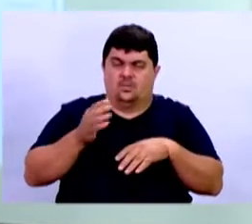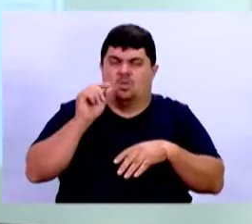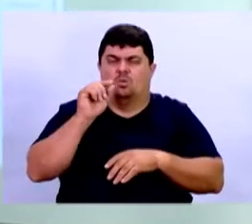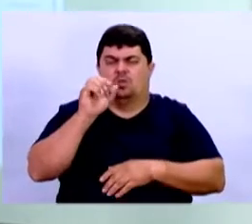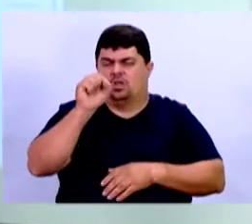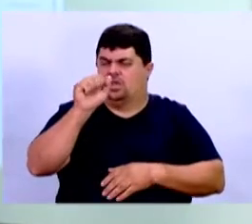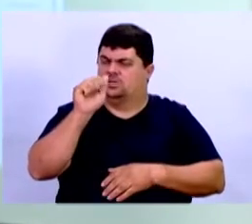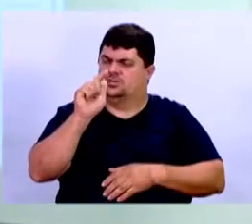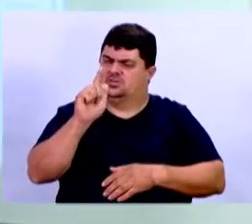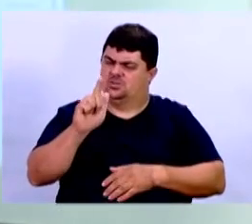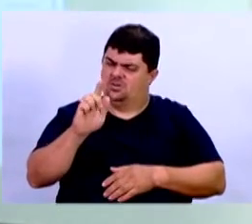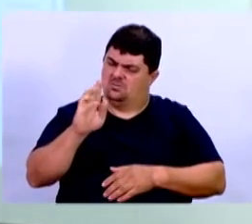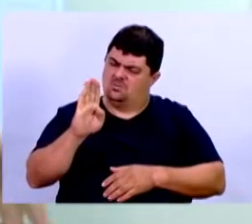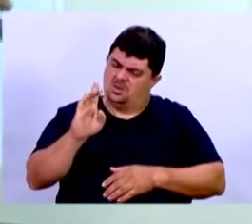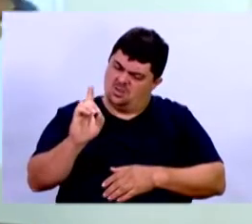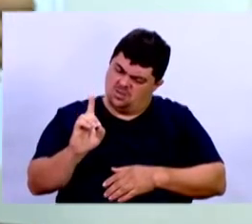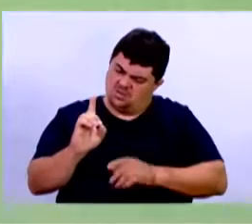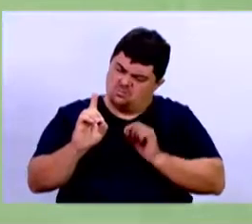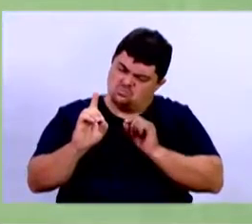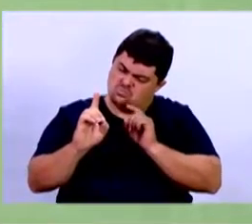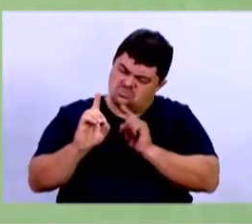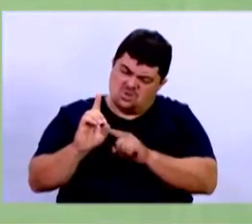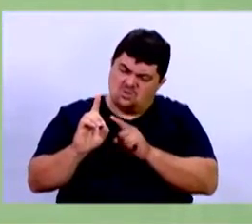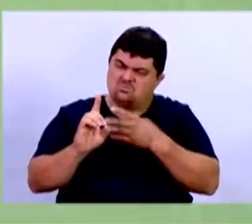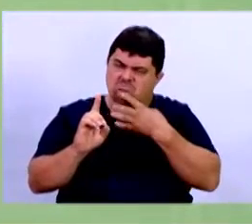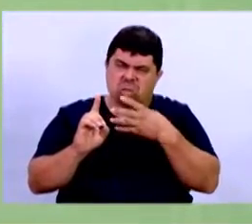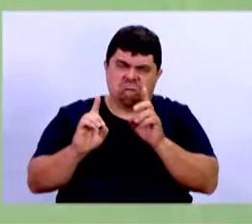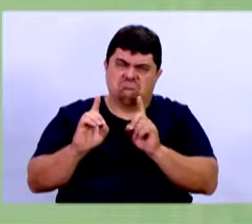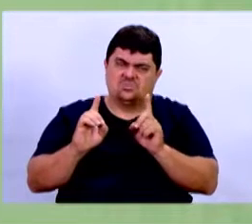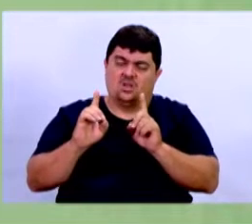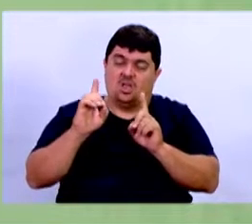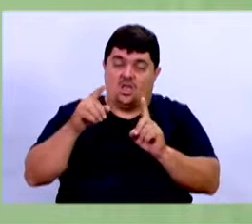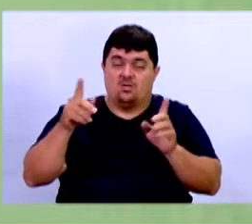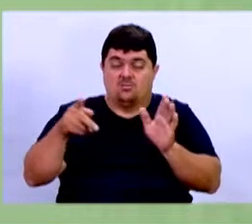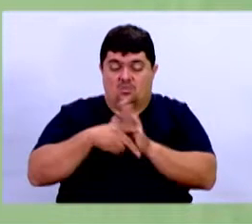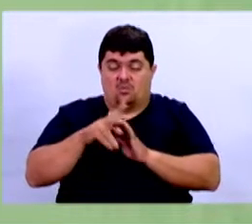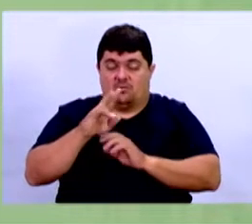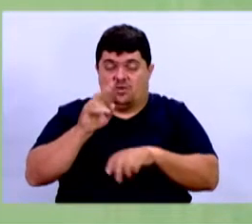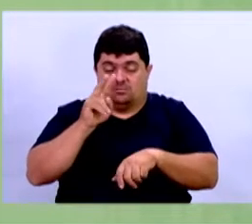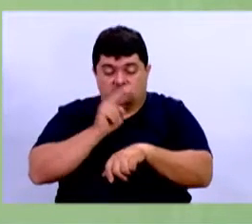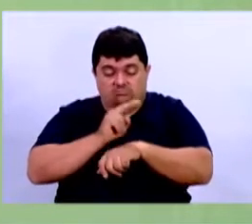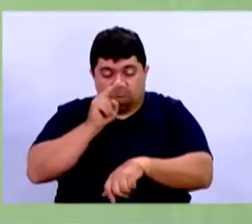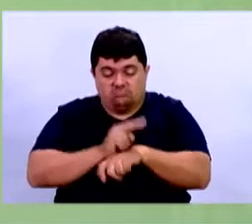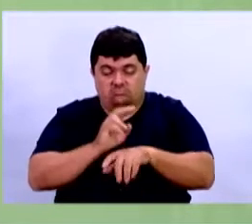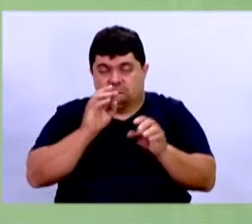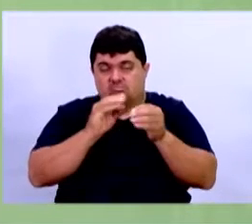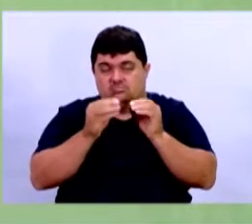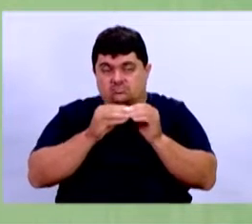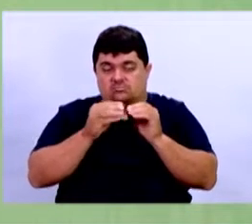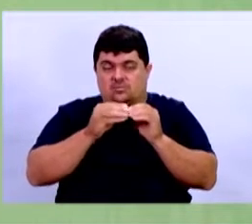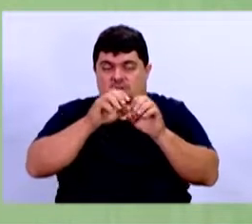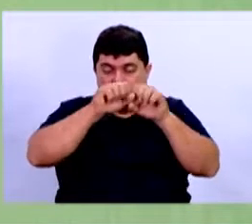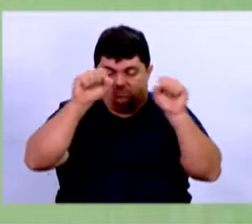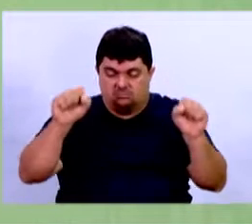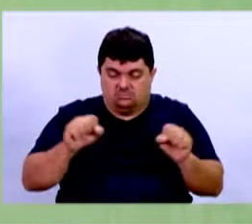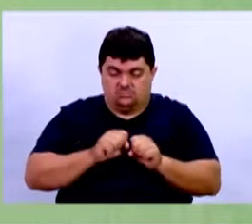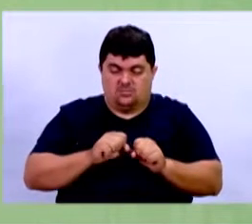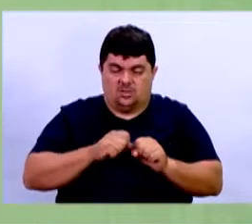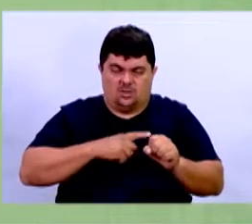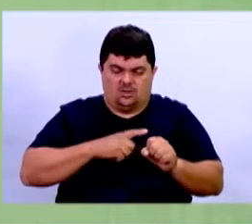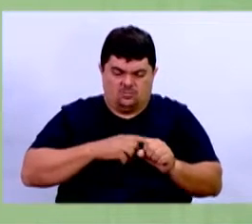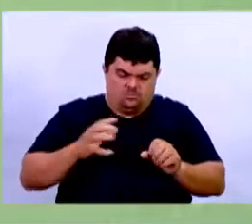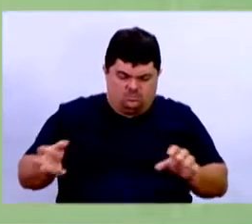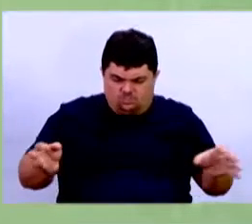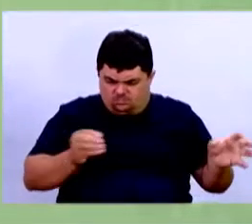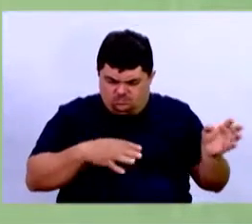é um SGBD? O que se trata um SGBD? Ele é um sistema gerenciador de banco de dados. Ou seja, é uma coleção de